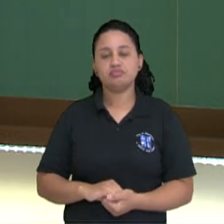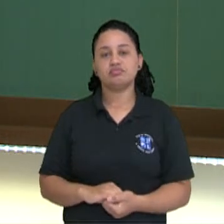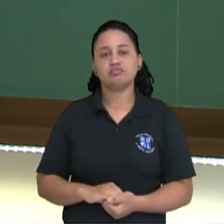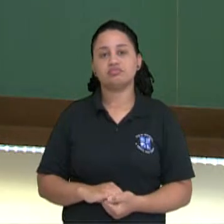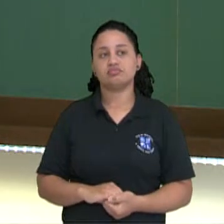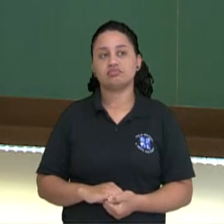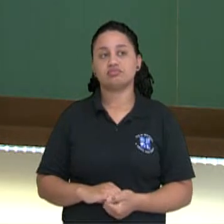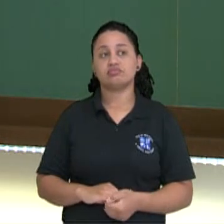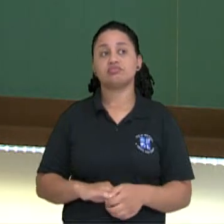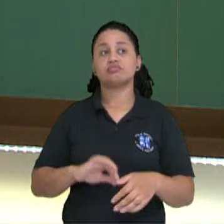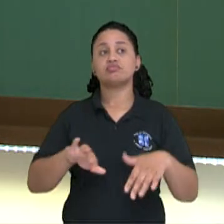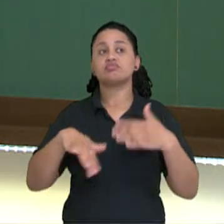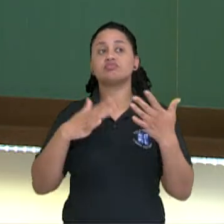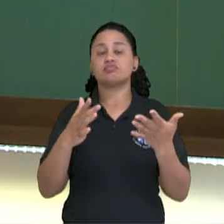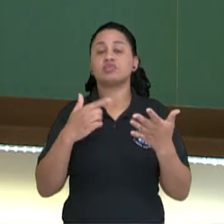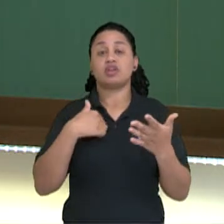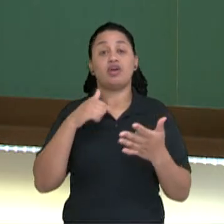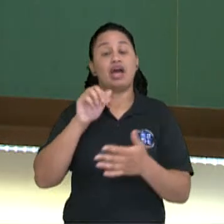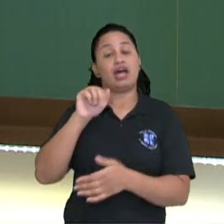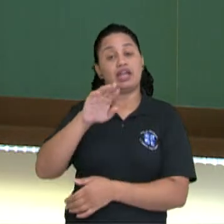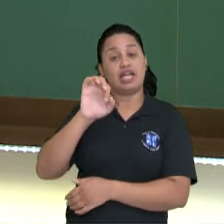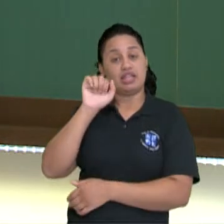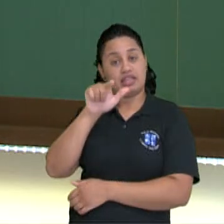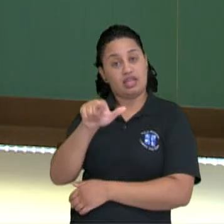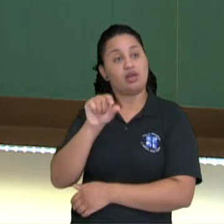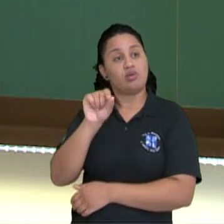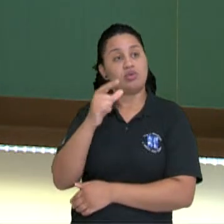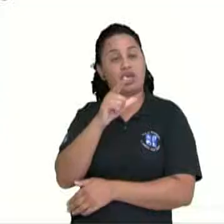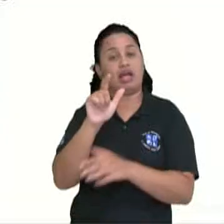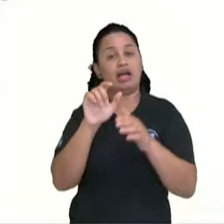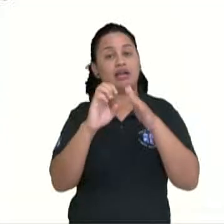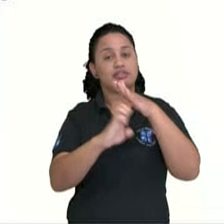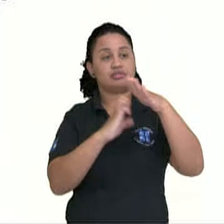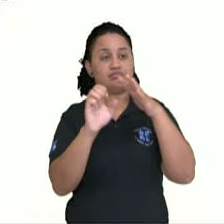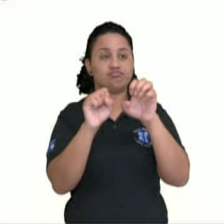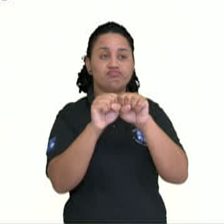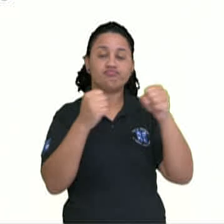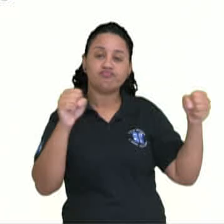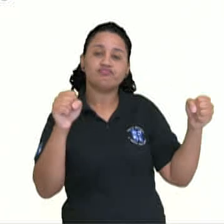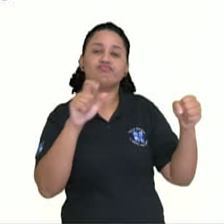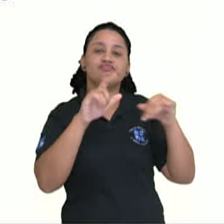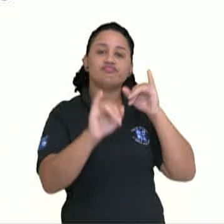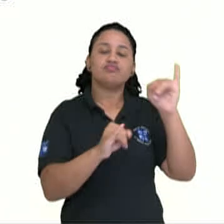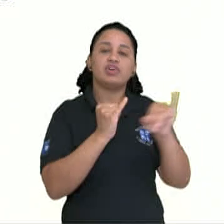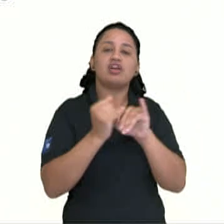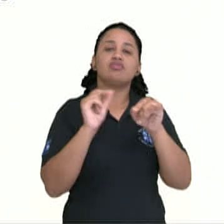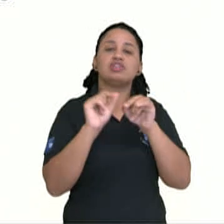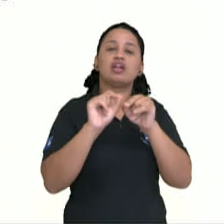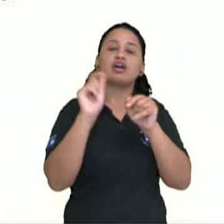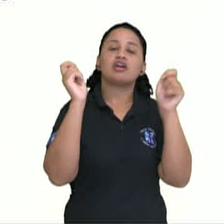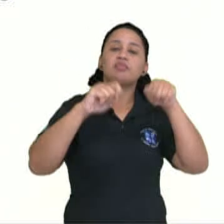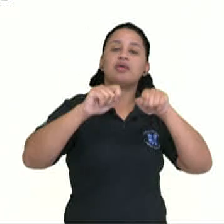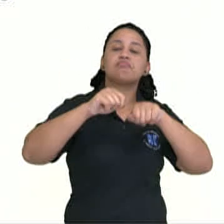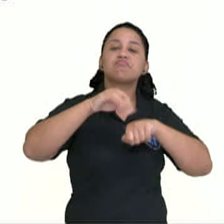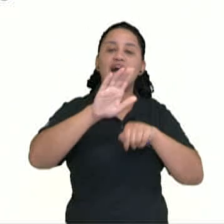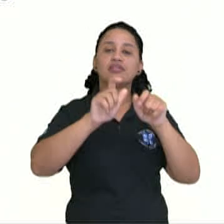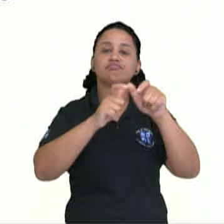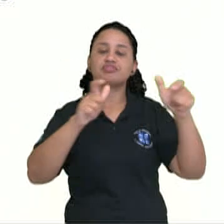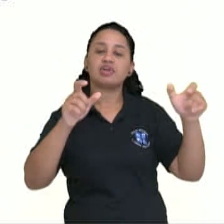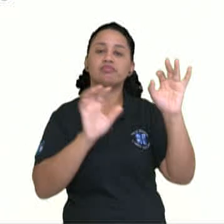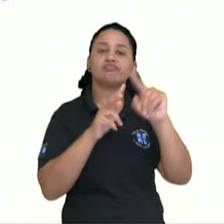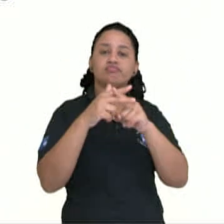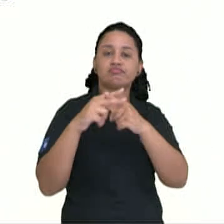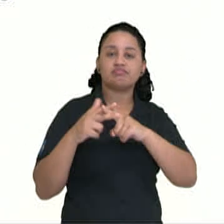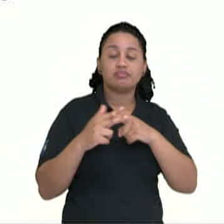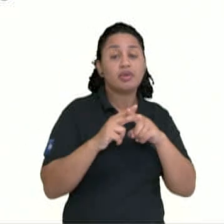Questão de interlocução. Segundo a Anatel, as grandes operadoras aumentaram a capacidade das redes e, apesar